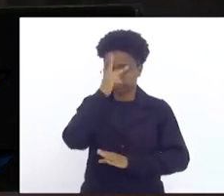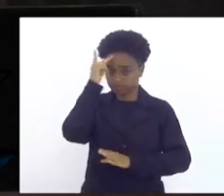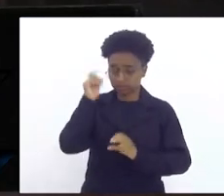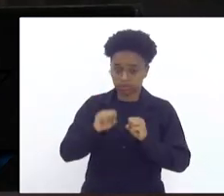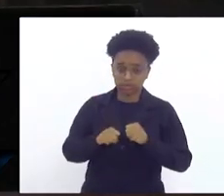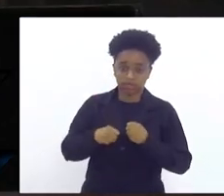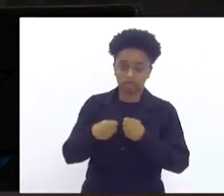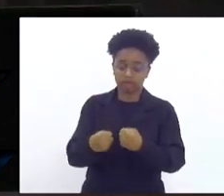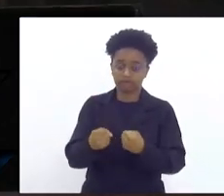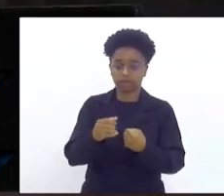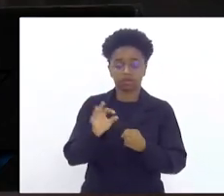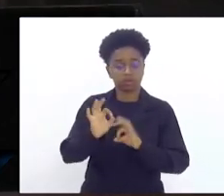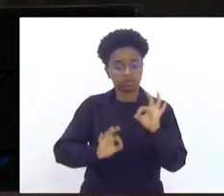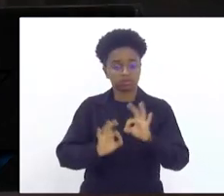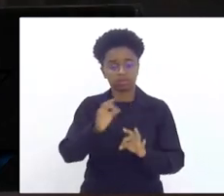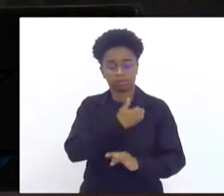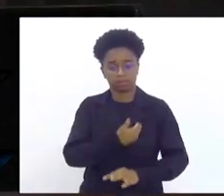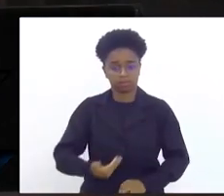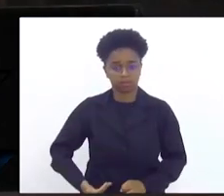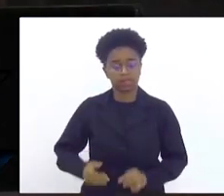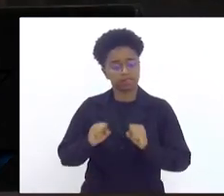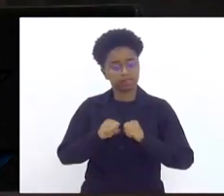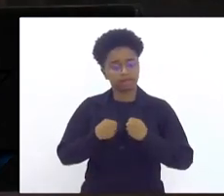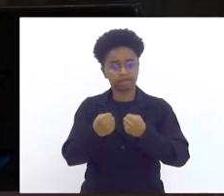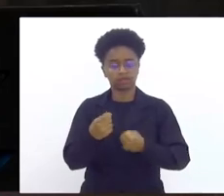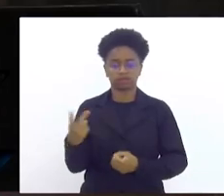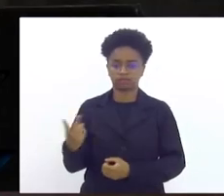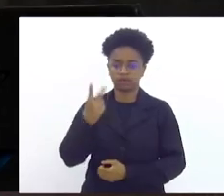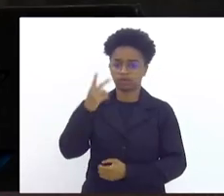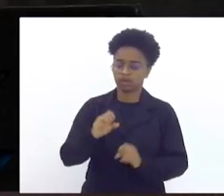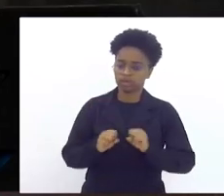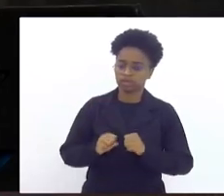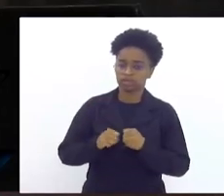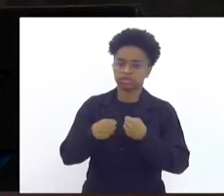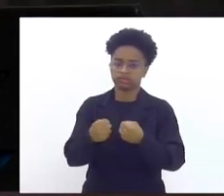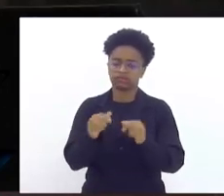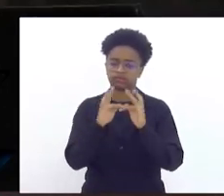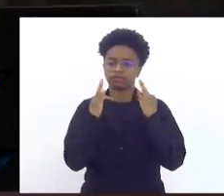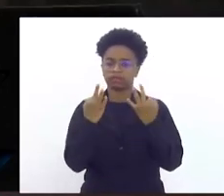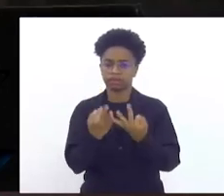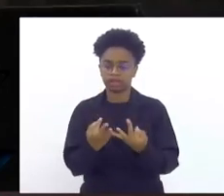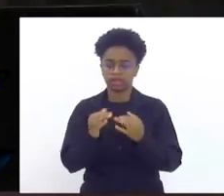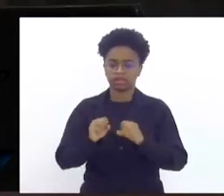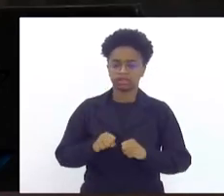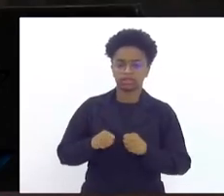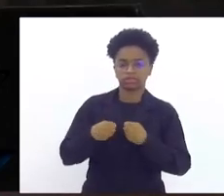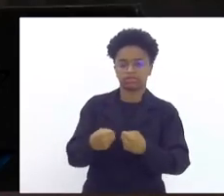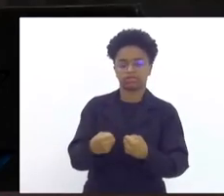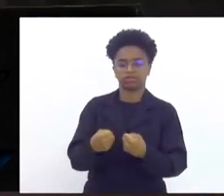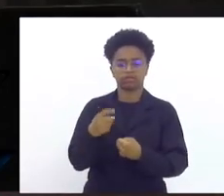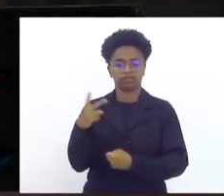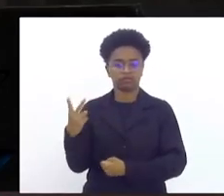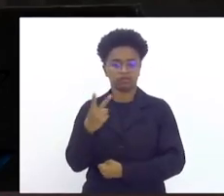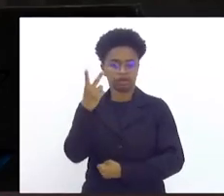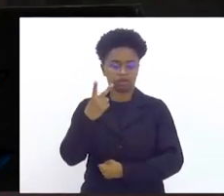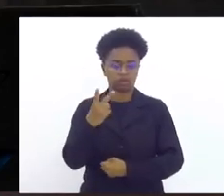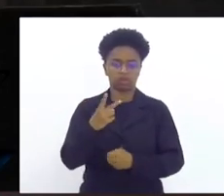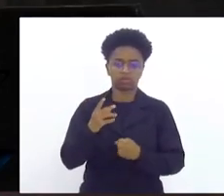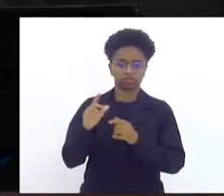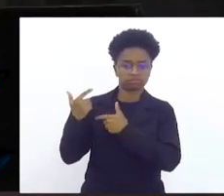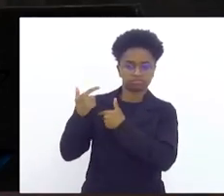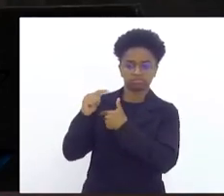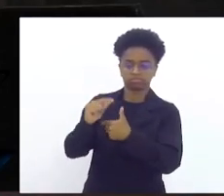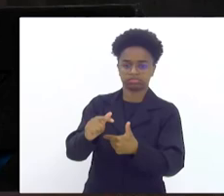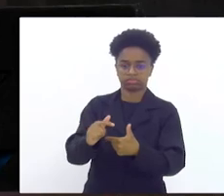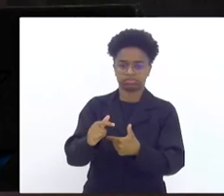incondicionalmente a ordem pública que defenda os valores que defenda as famílias que defenda os valores conservadores